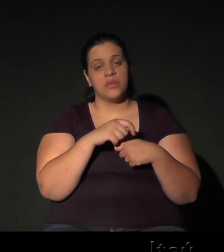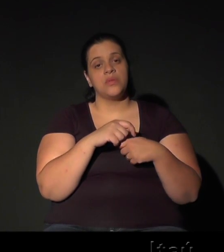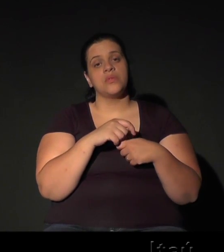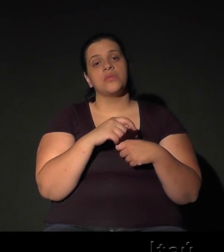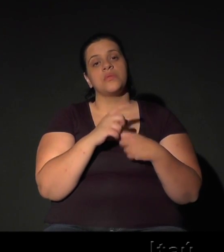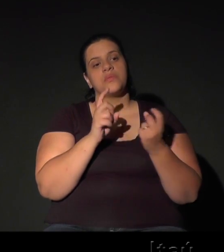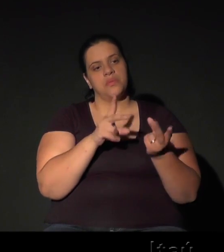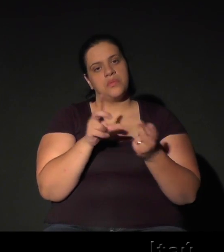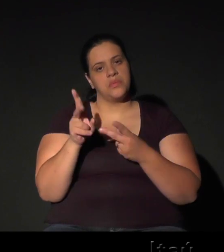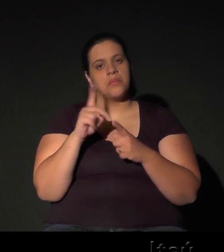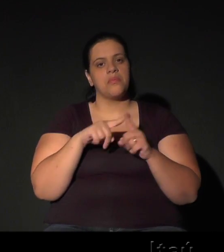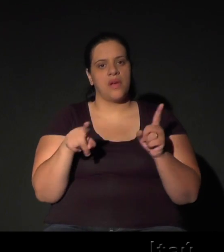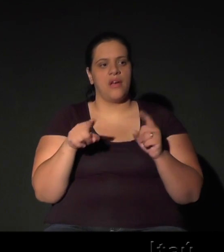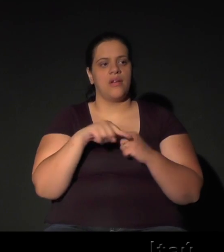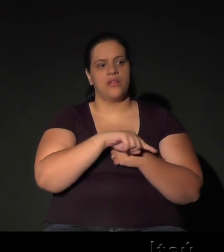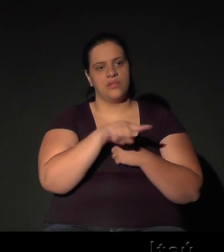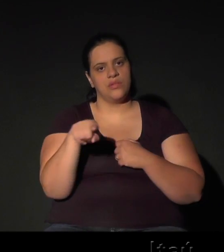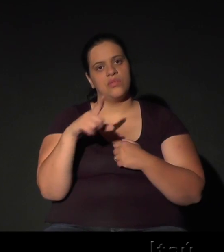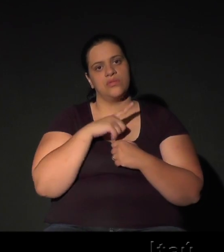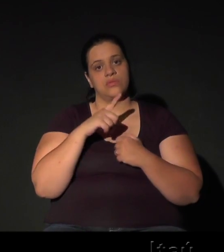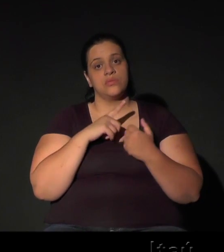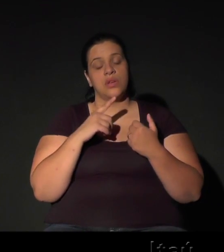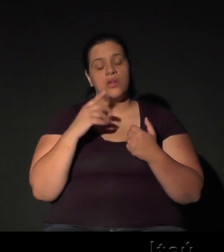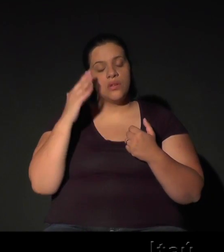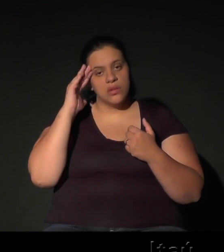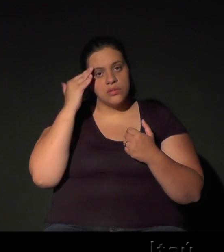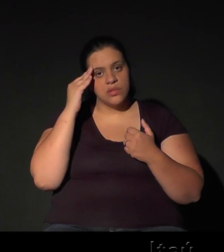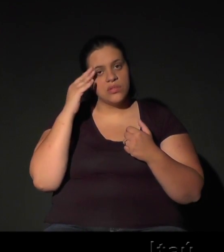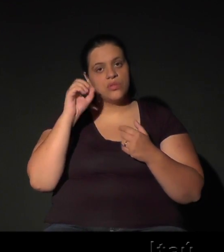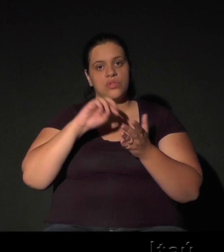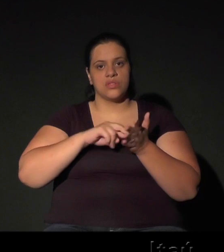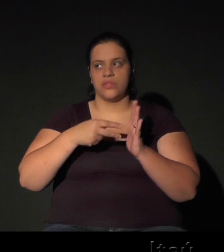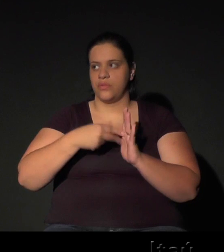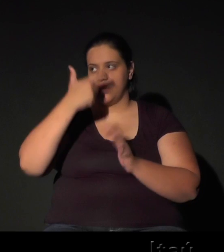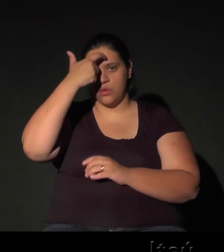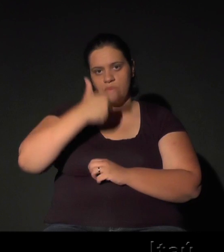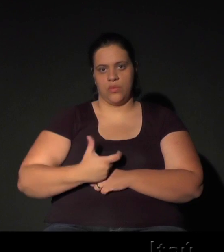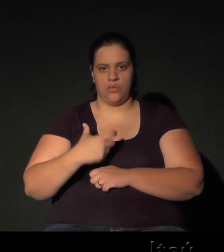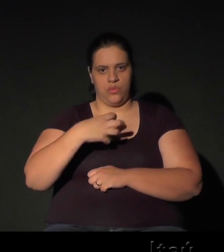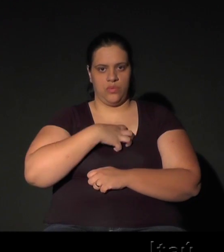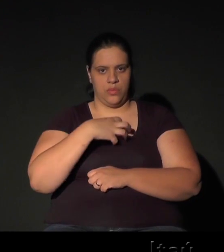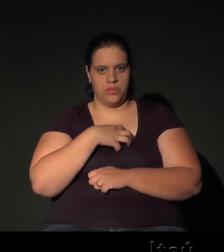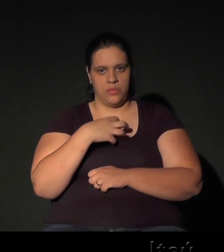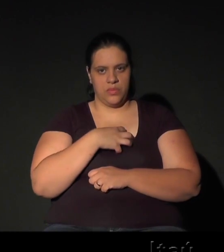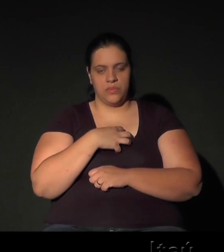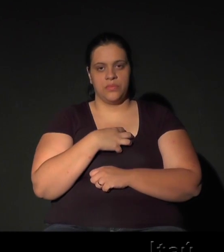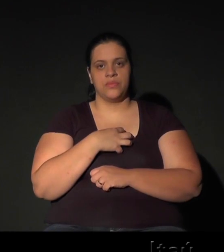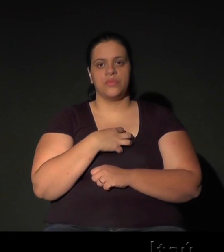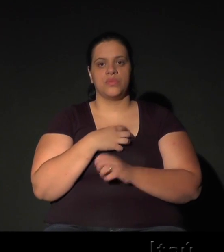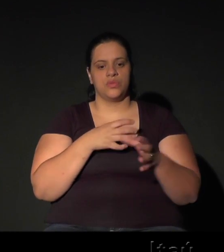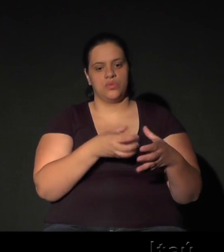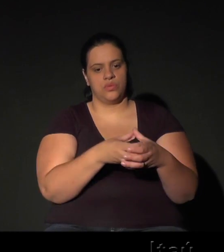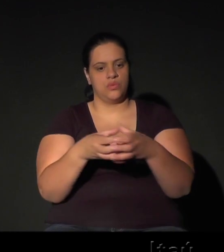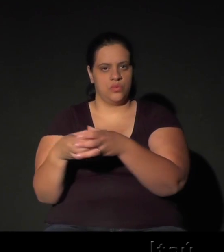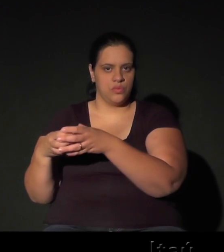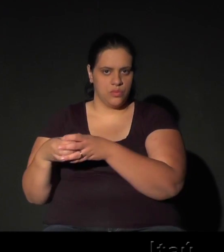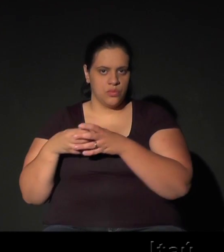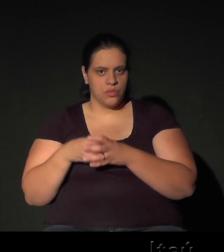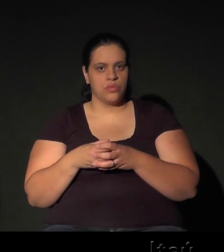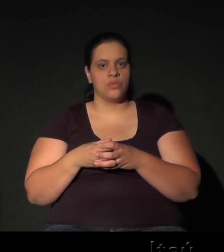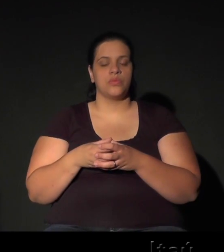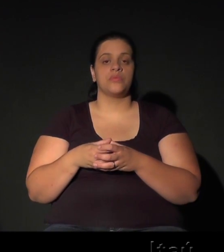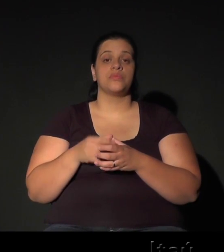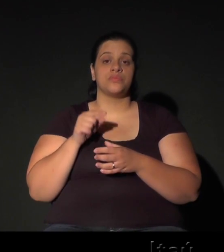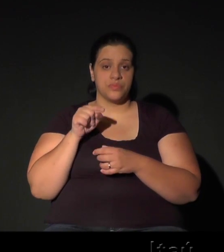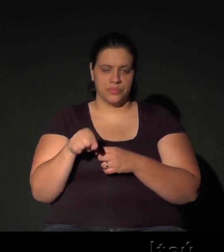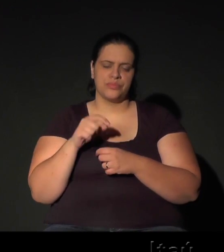né Eh eles estão na na na frente do entendimento comportamental né do do dos grupos né Então